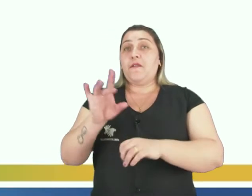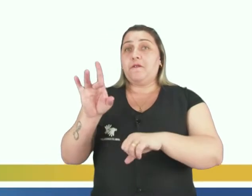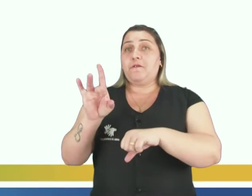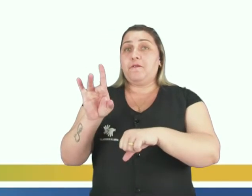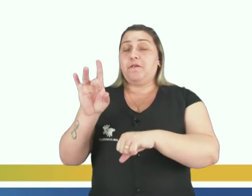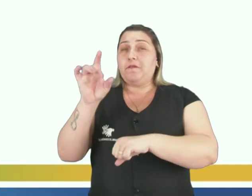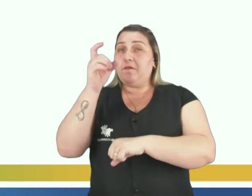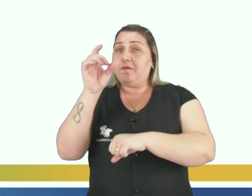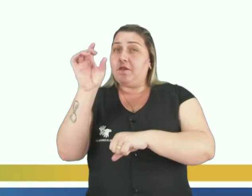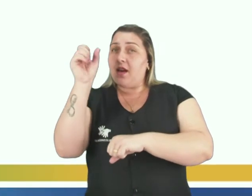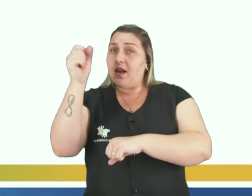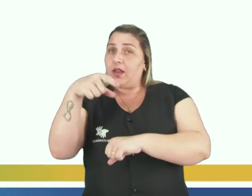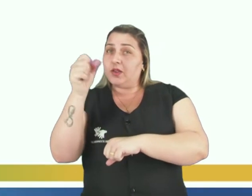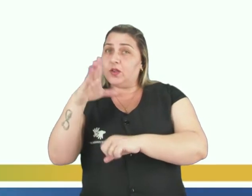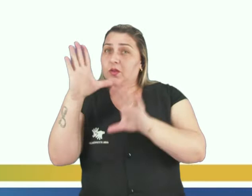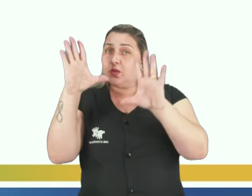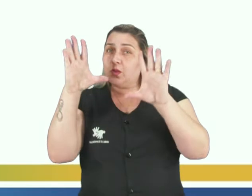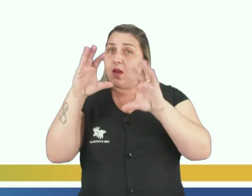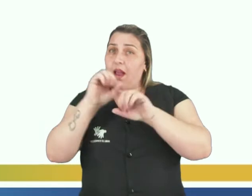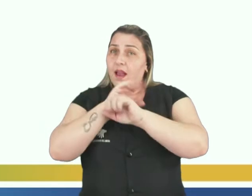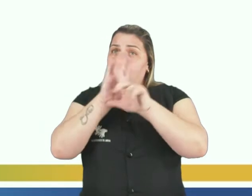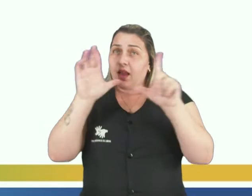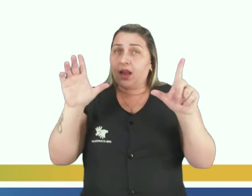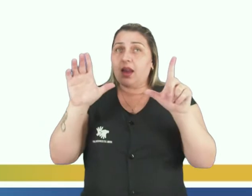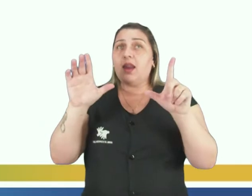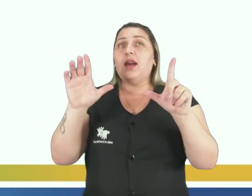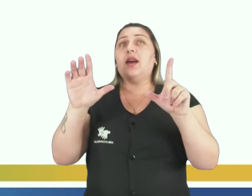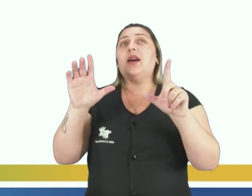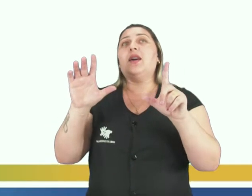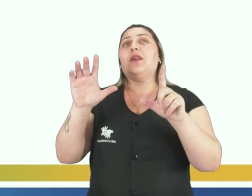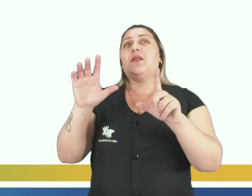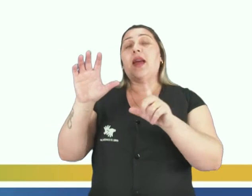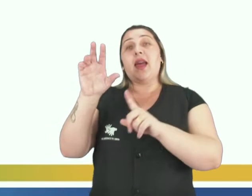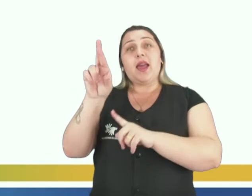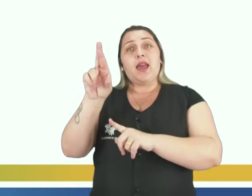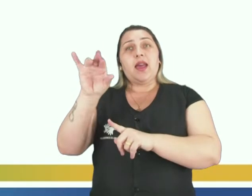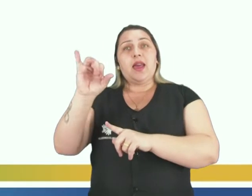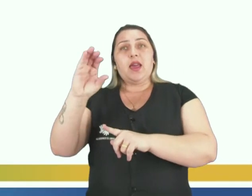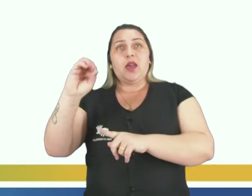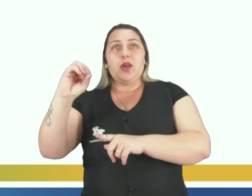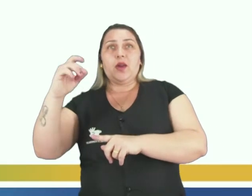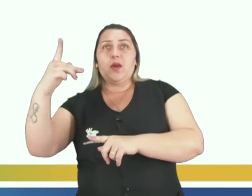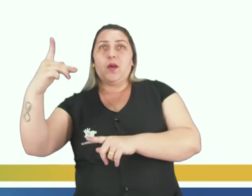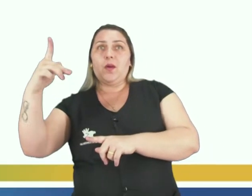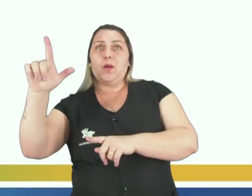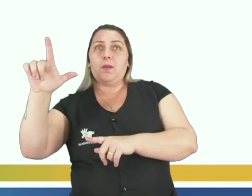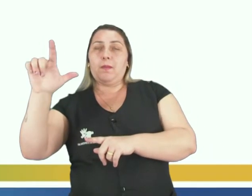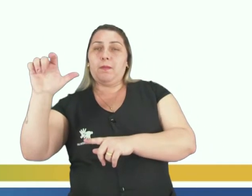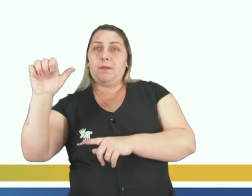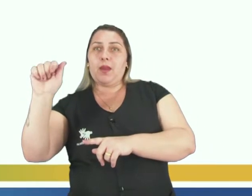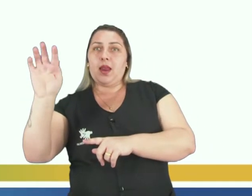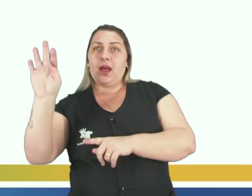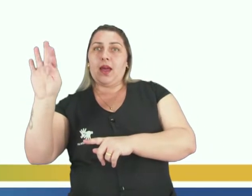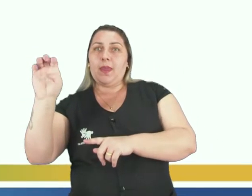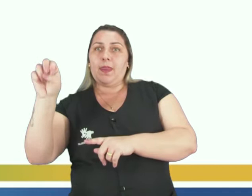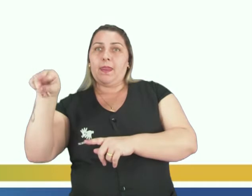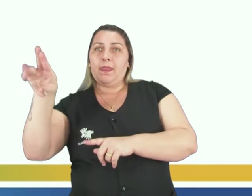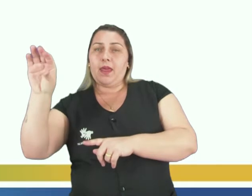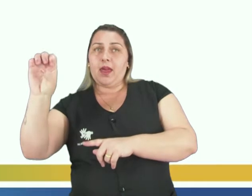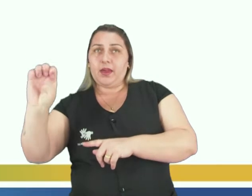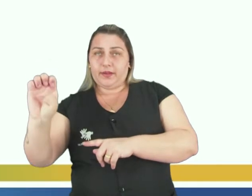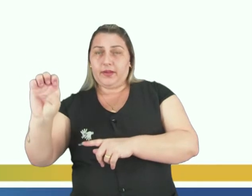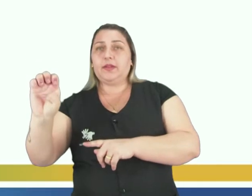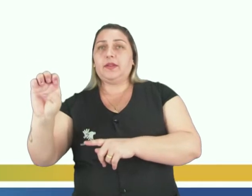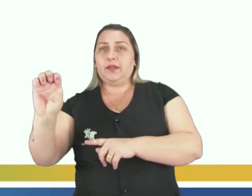comer paella, certo? Yo soy María Márquez. E tu, como te llamas? Com a variante